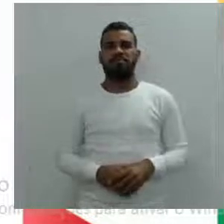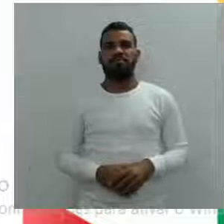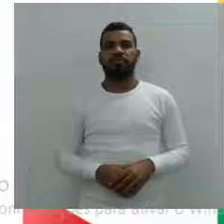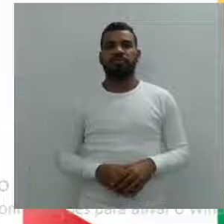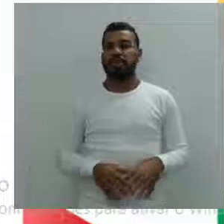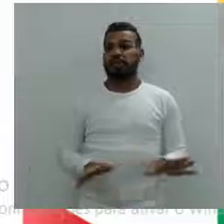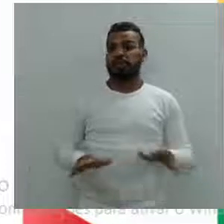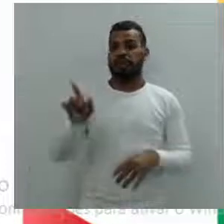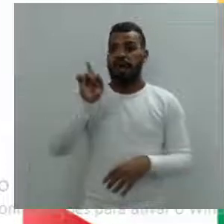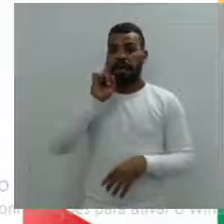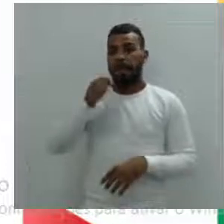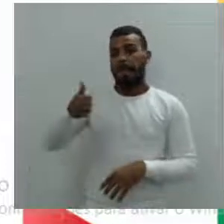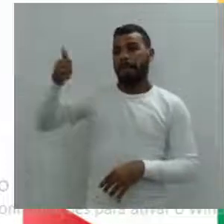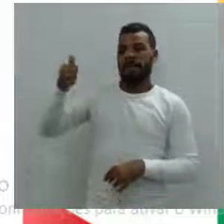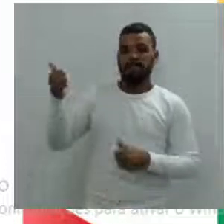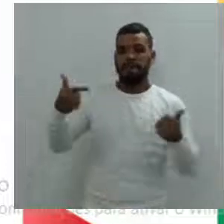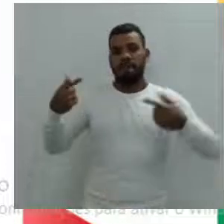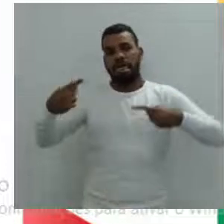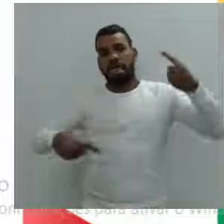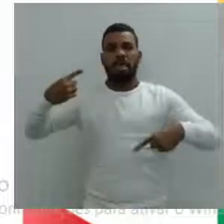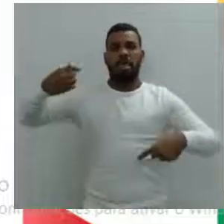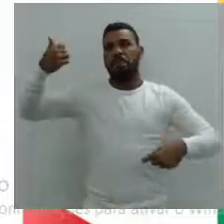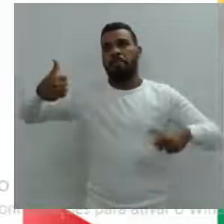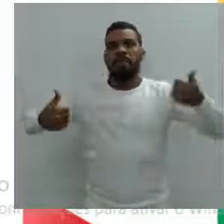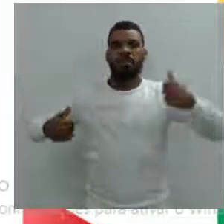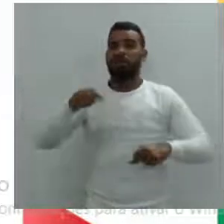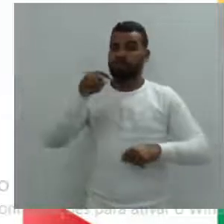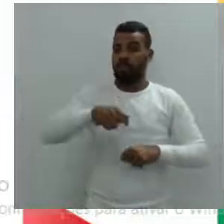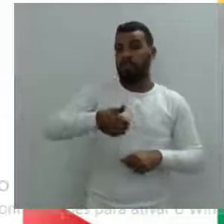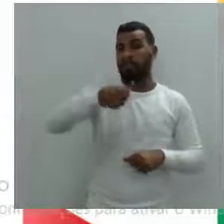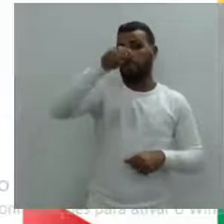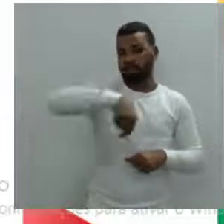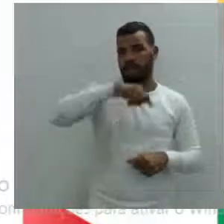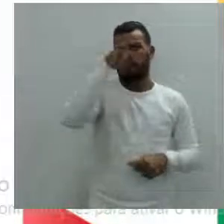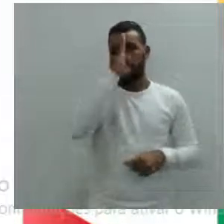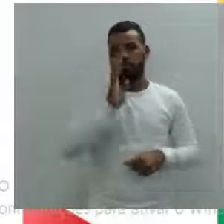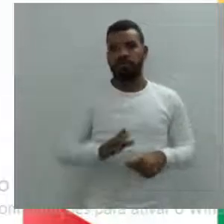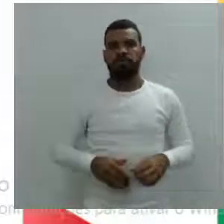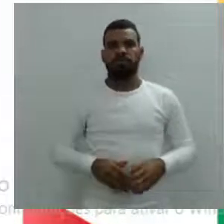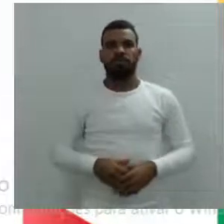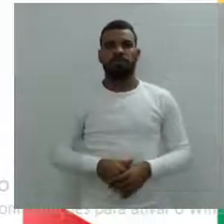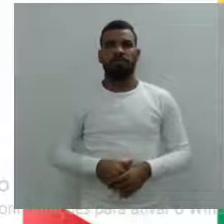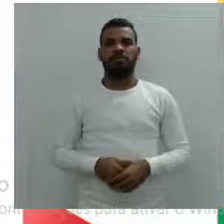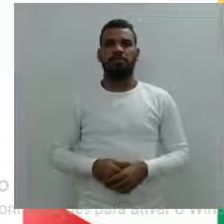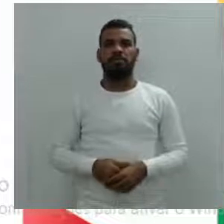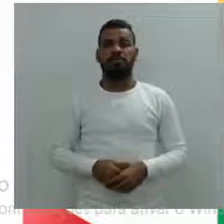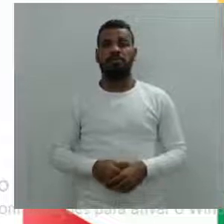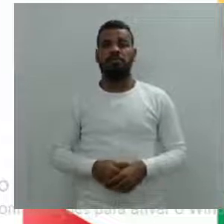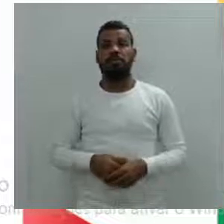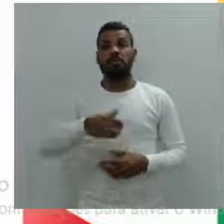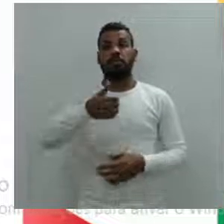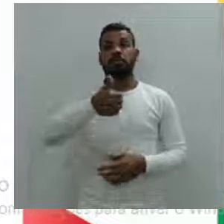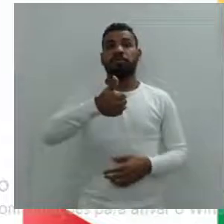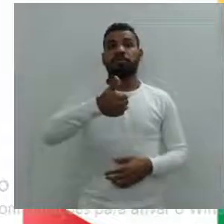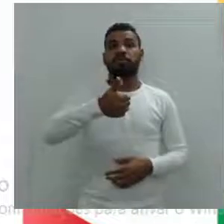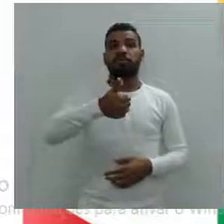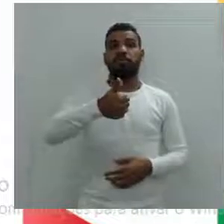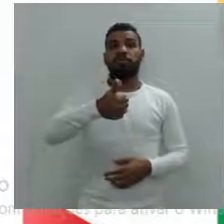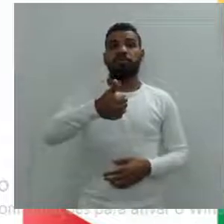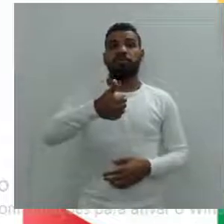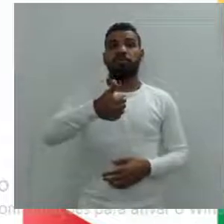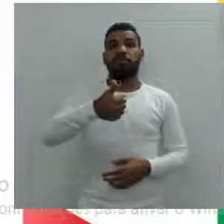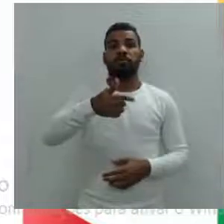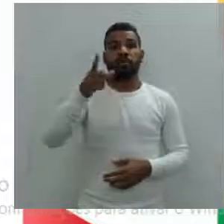primeiros transatlânticos, né? Esse que está aí em destaque, de 1912, é o Titanic, que